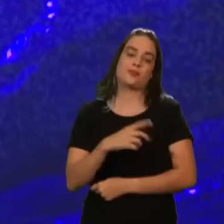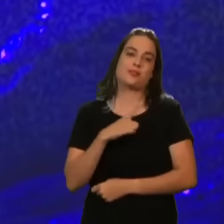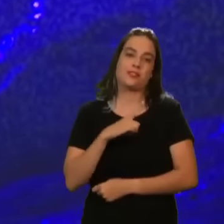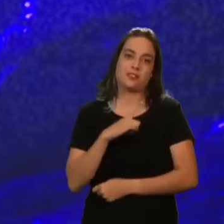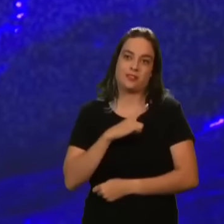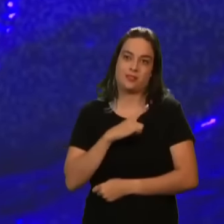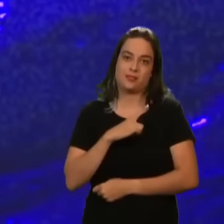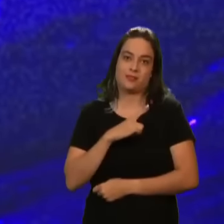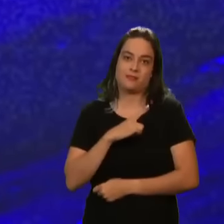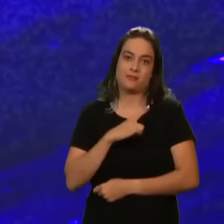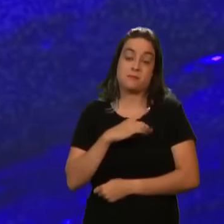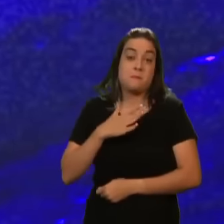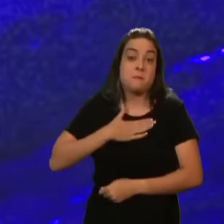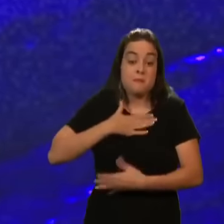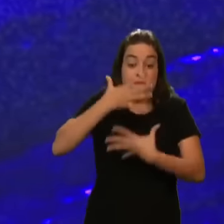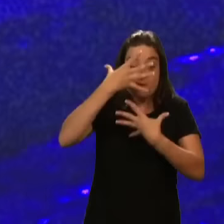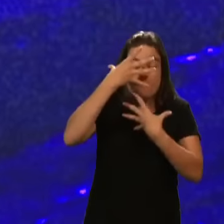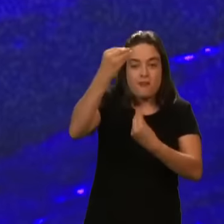meu nível de fé.